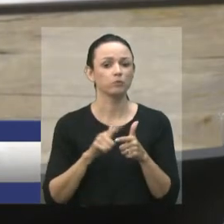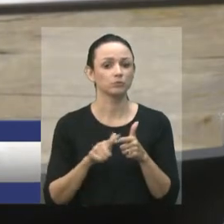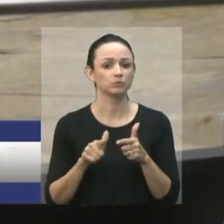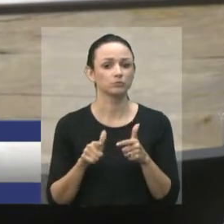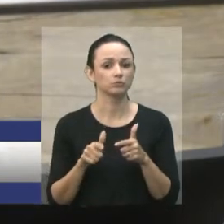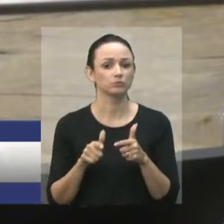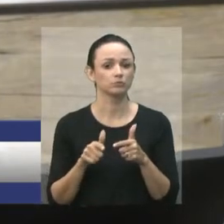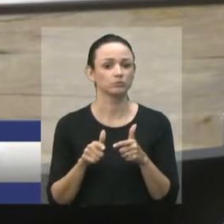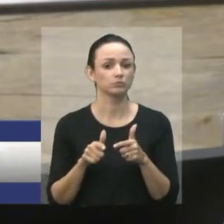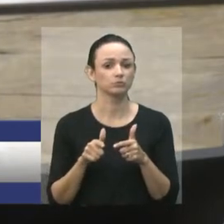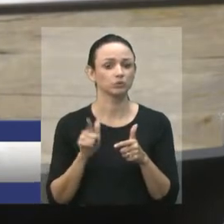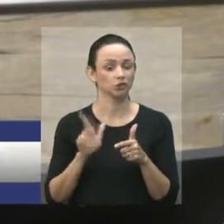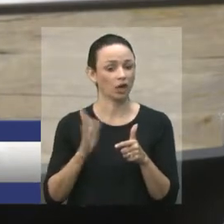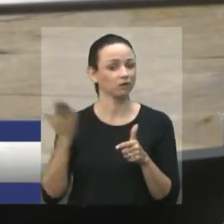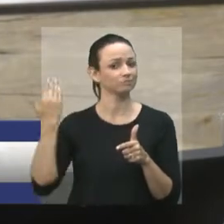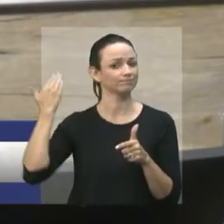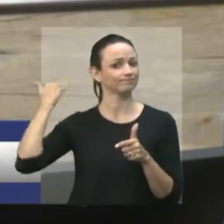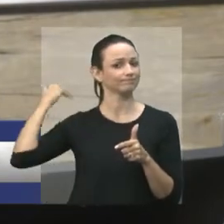ele já vem.